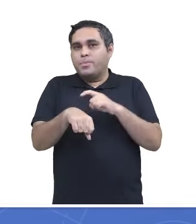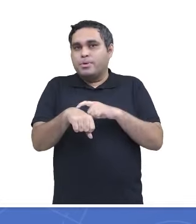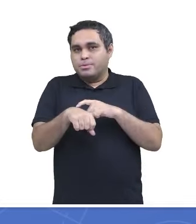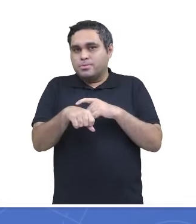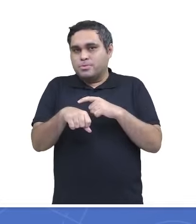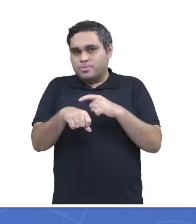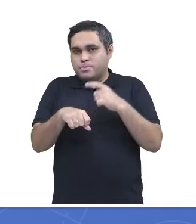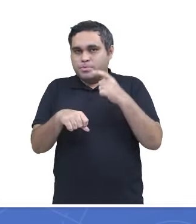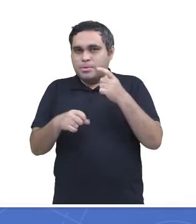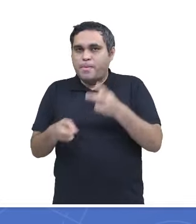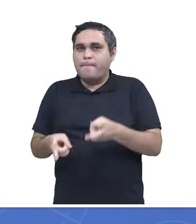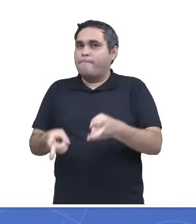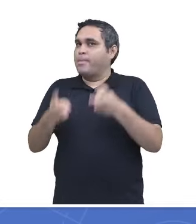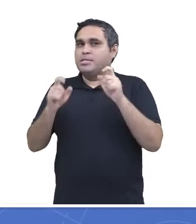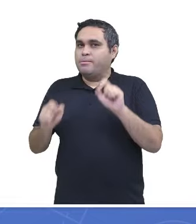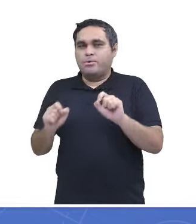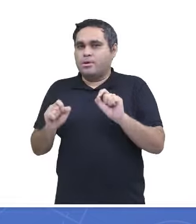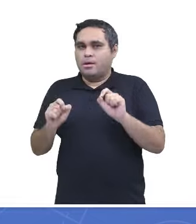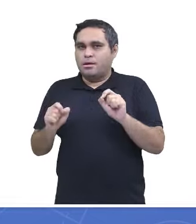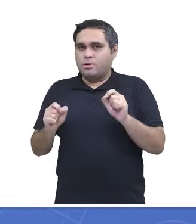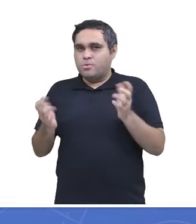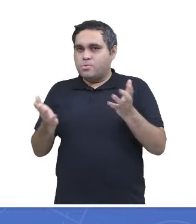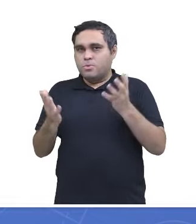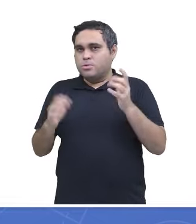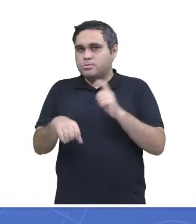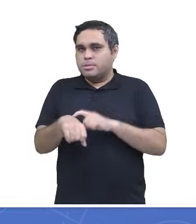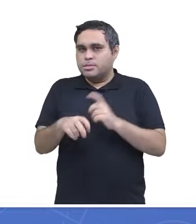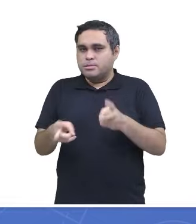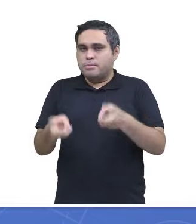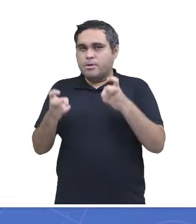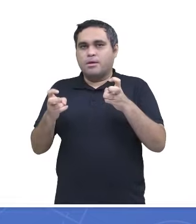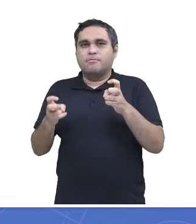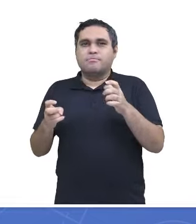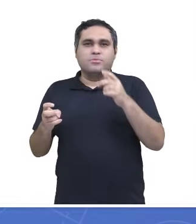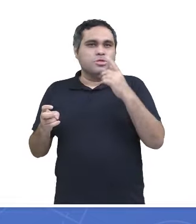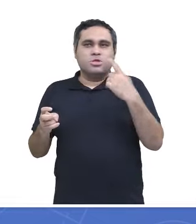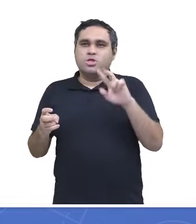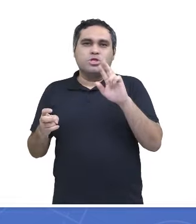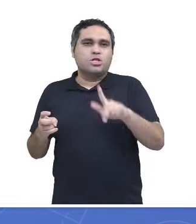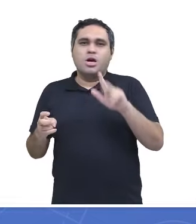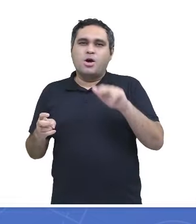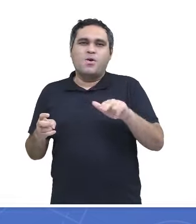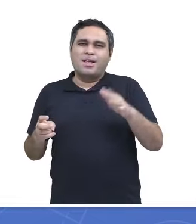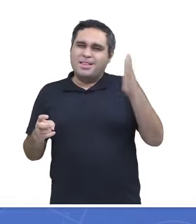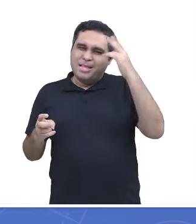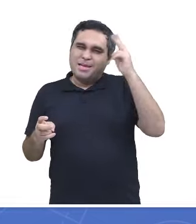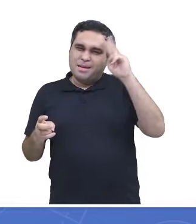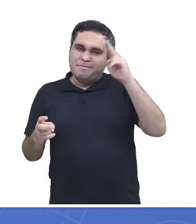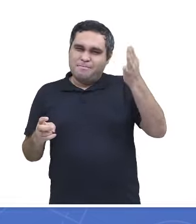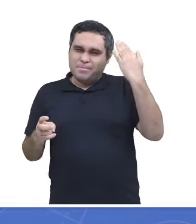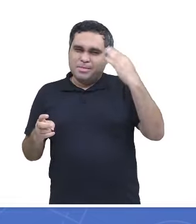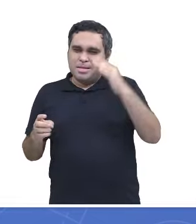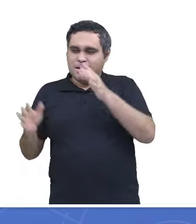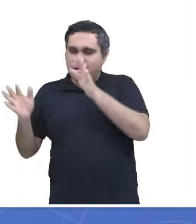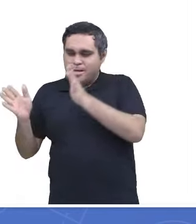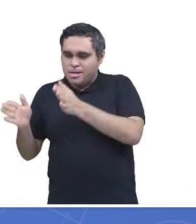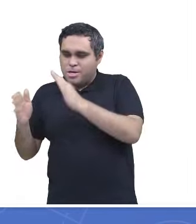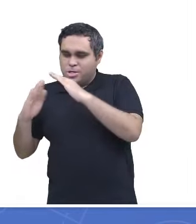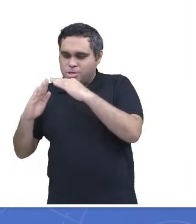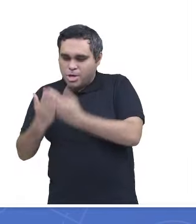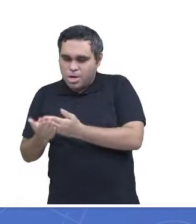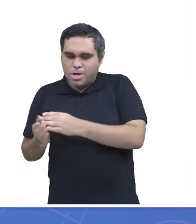gente percebe que essa transição ela não é linear como era na sociedade tradicional, né?